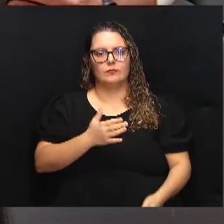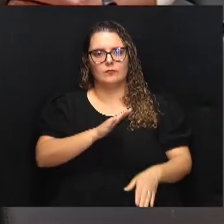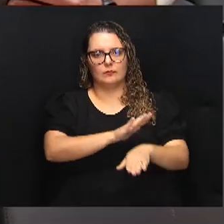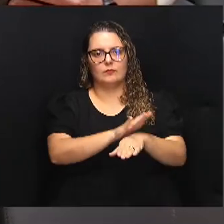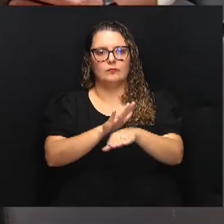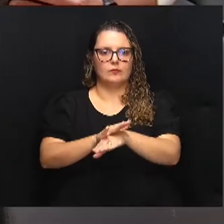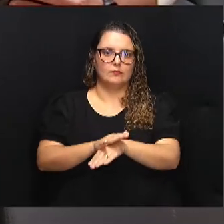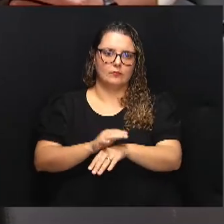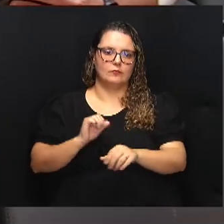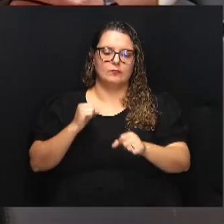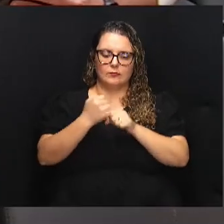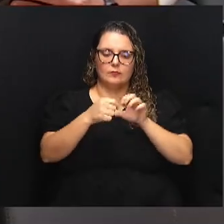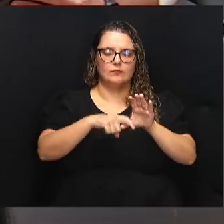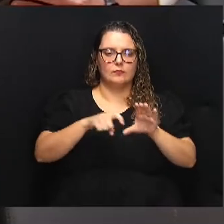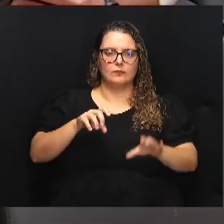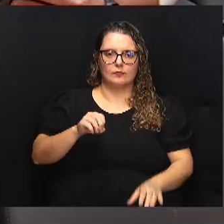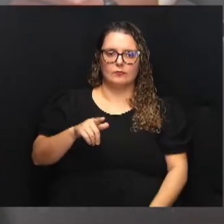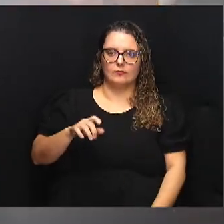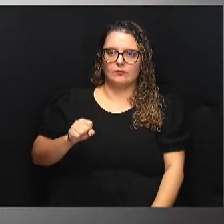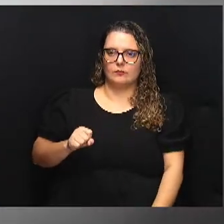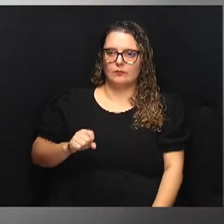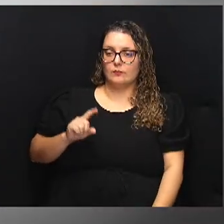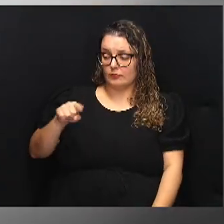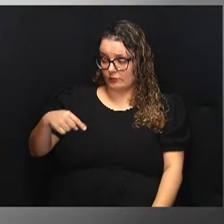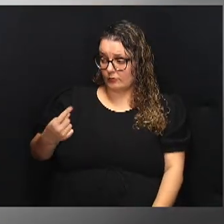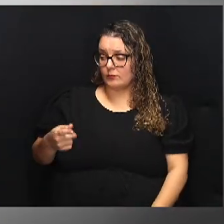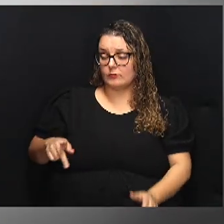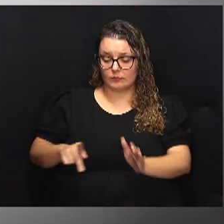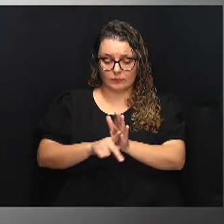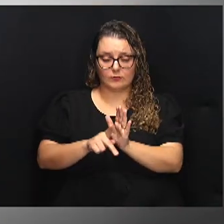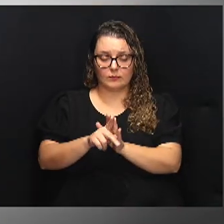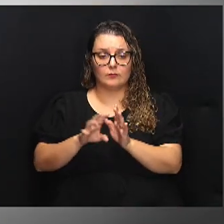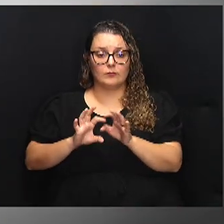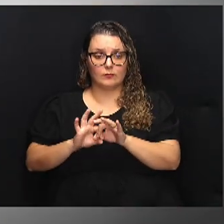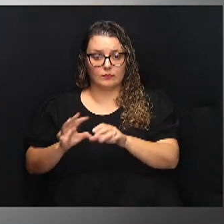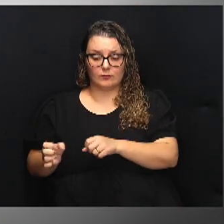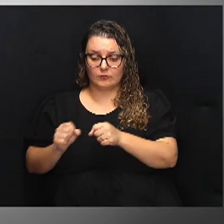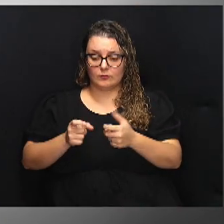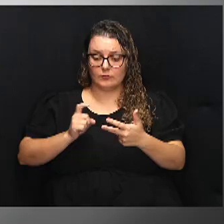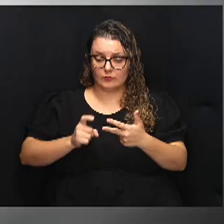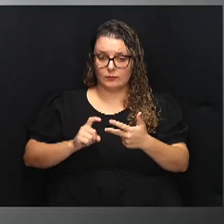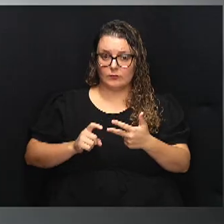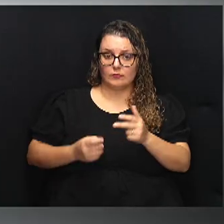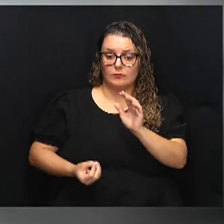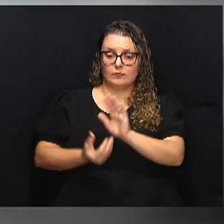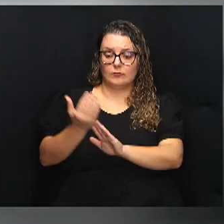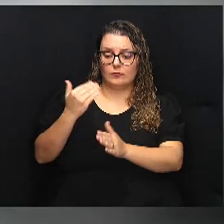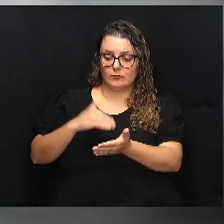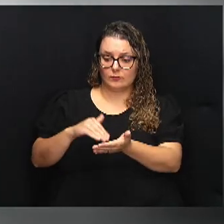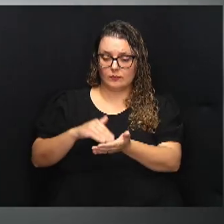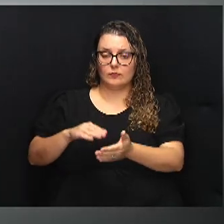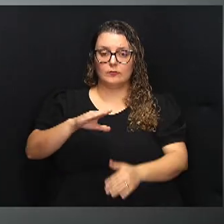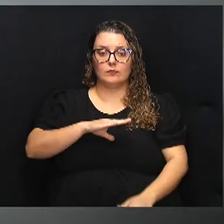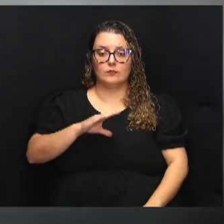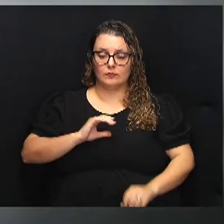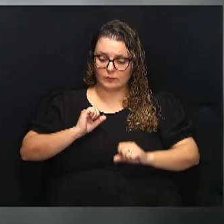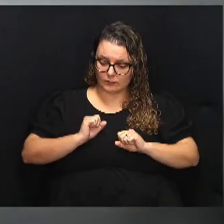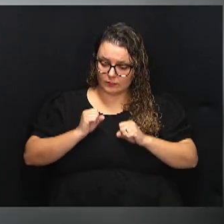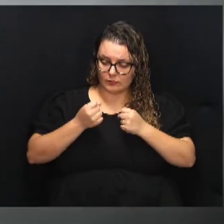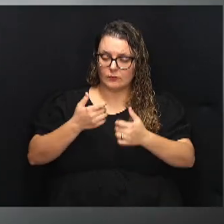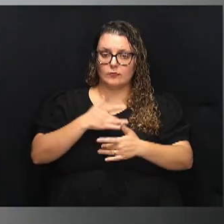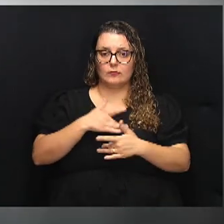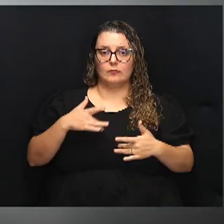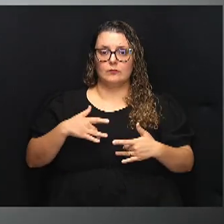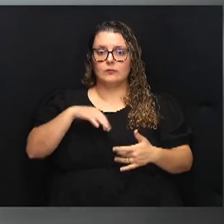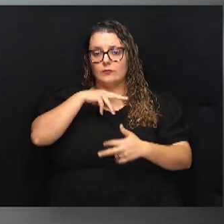as protetoras, as ONGs. Um outro projeto, vereador, que autoriza o Poder Executivo a criar a Secretaria Municipal de Defesa e Saúde